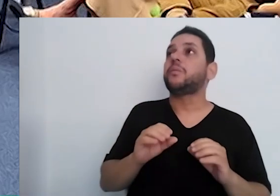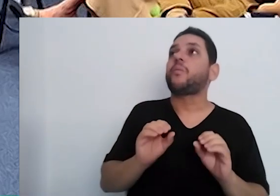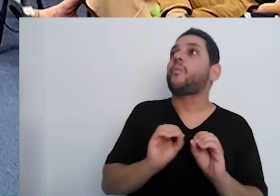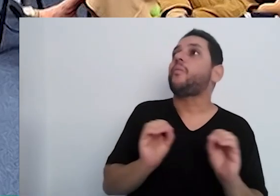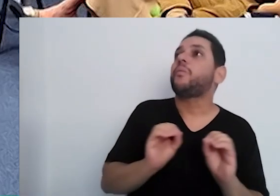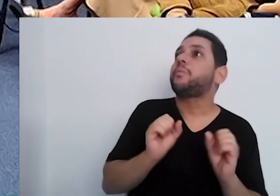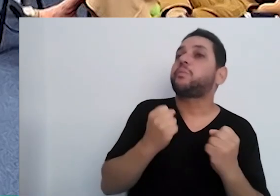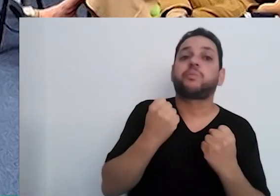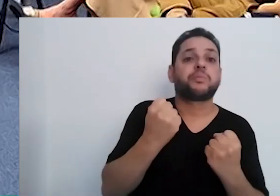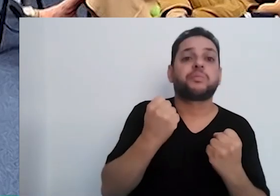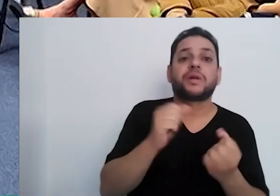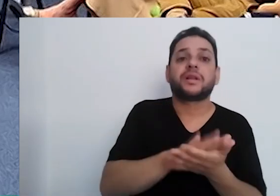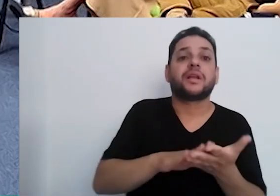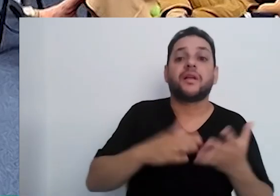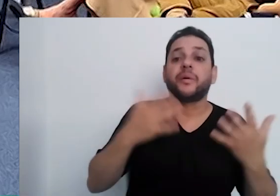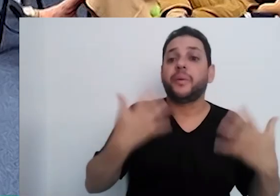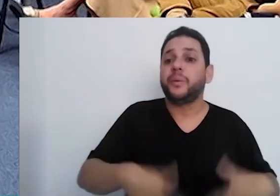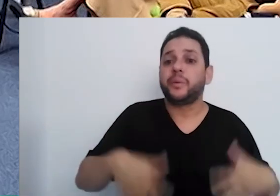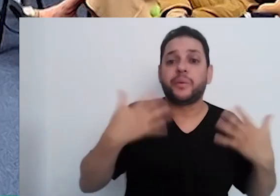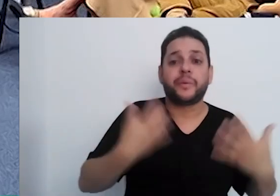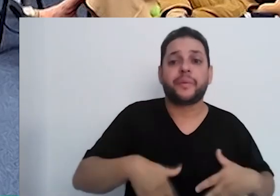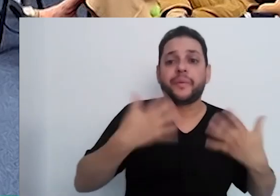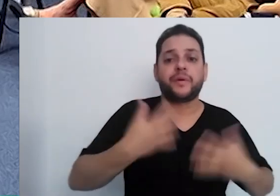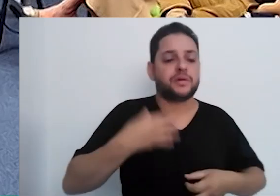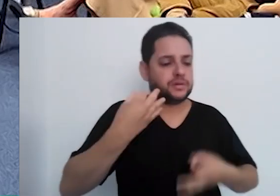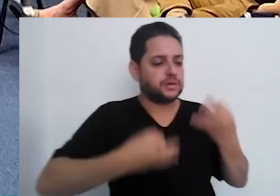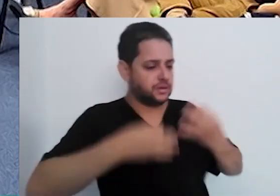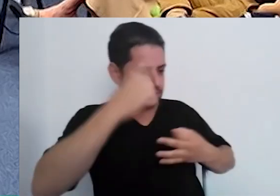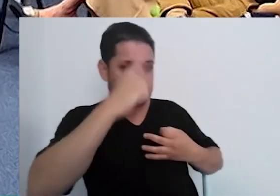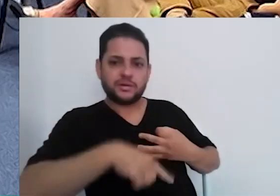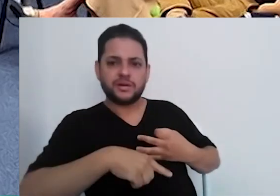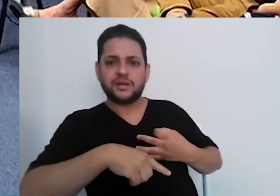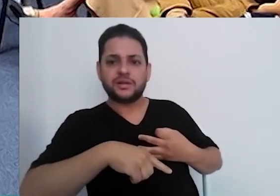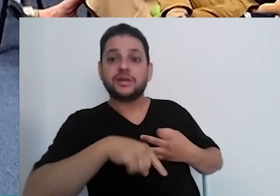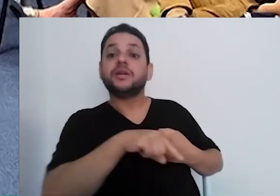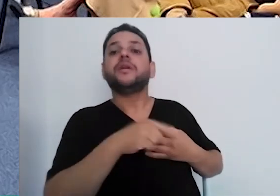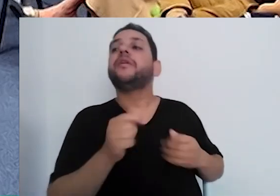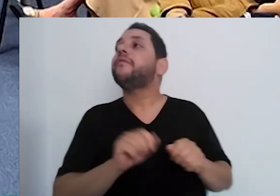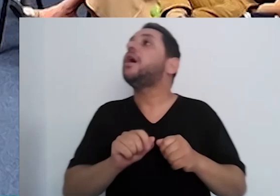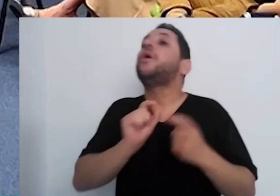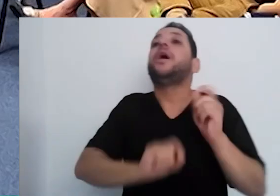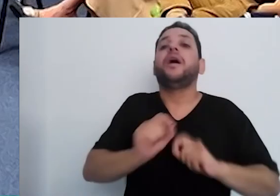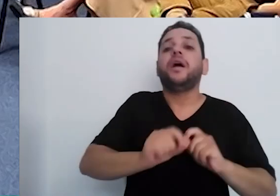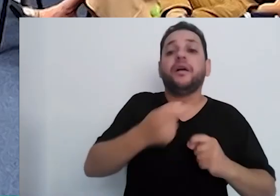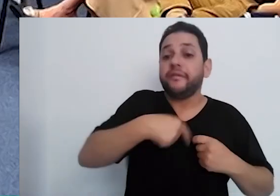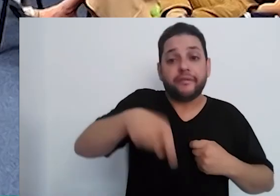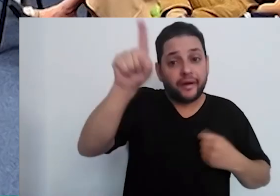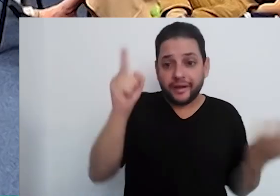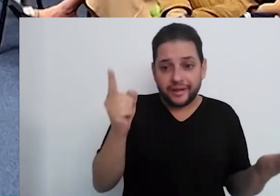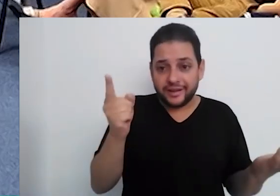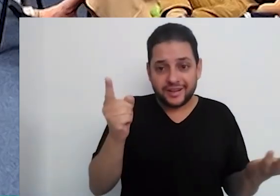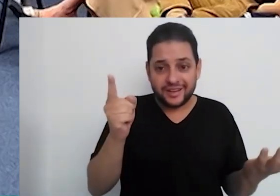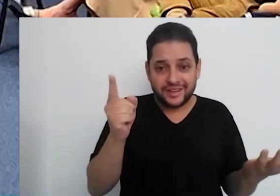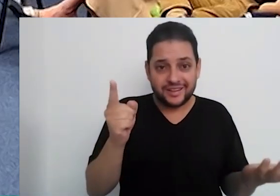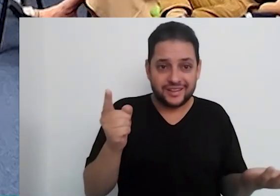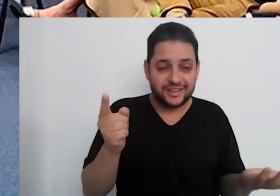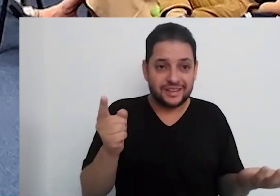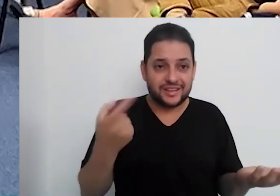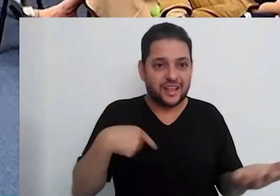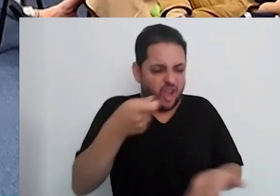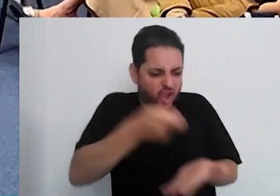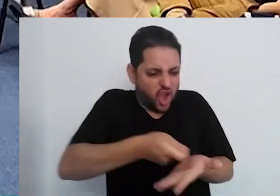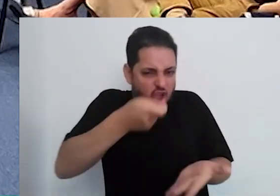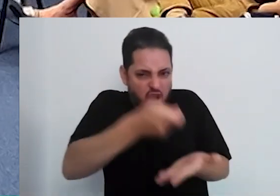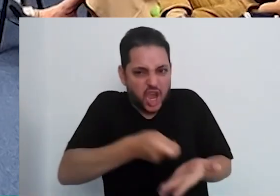poder a pessoa tá apavorada o juiz manda você ir você vai claro que você vai claro que você vai e mesmo que não seja obrigatório